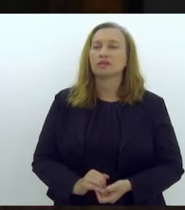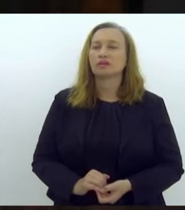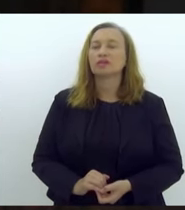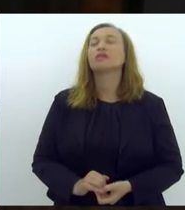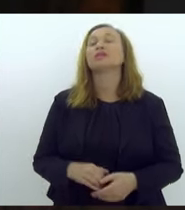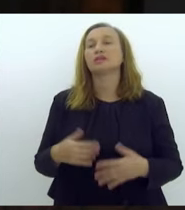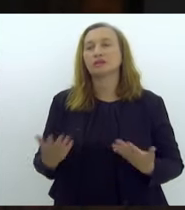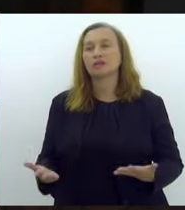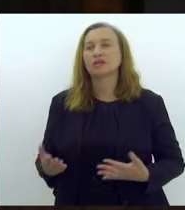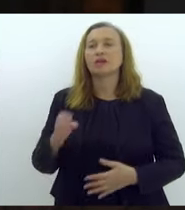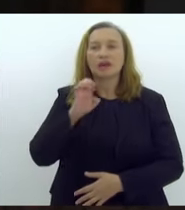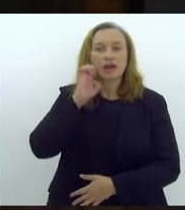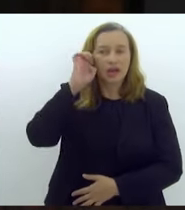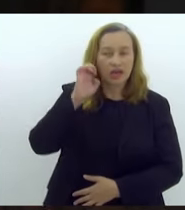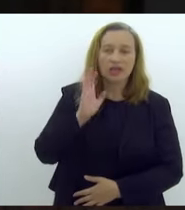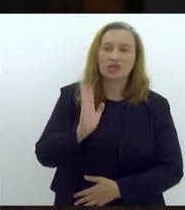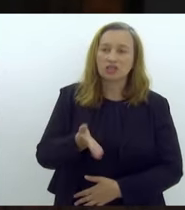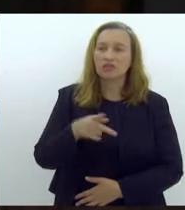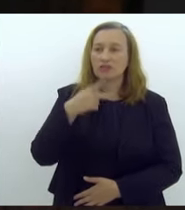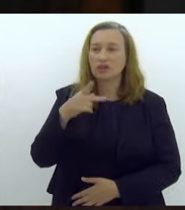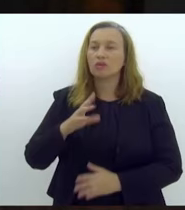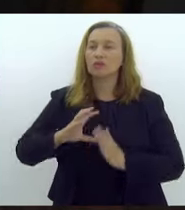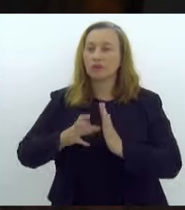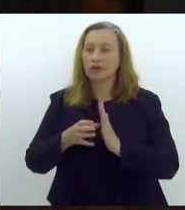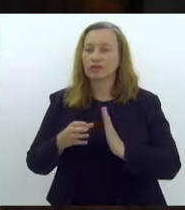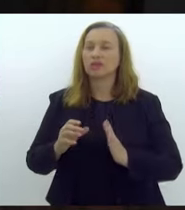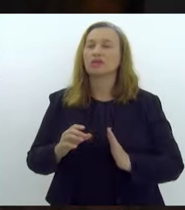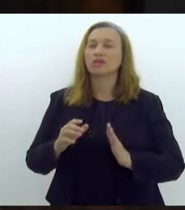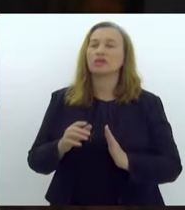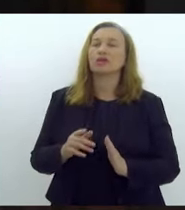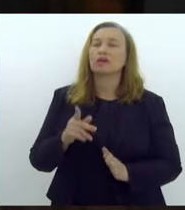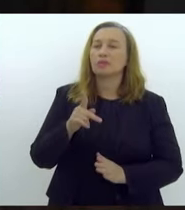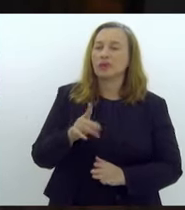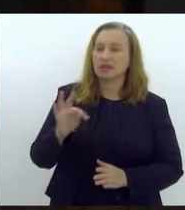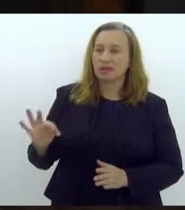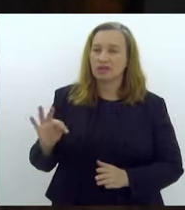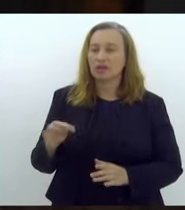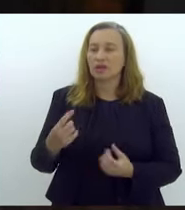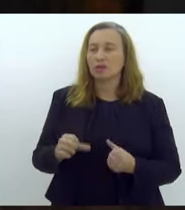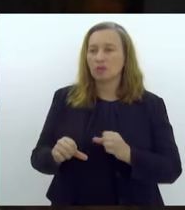Então, a Élica já registrou a bancada contrária do PT.